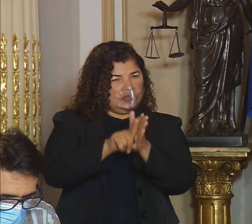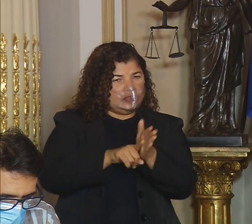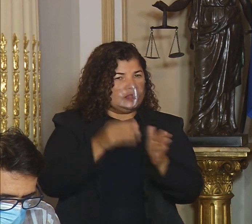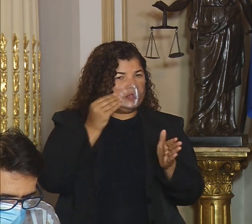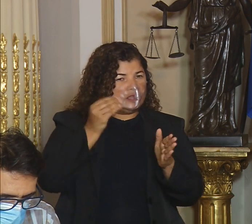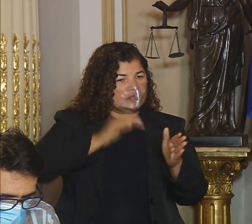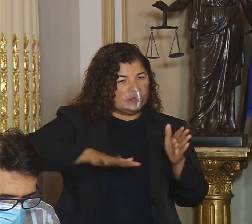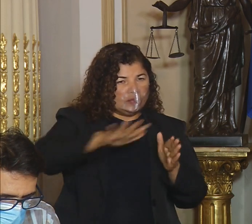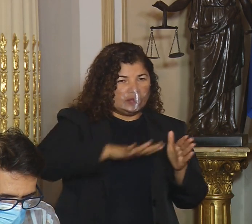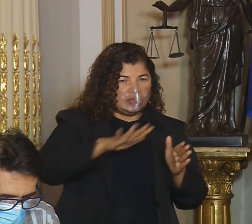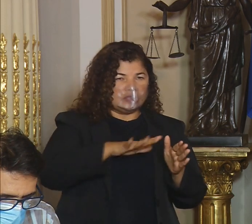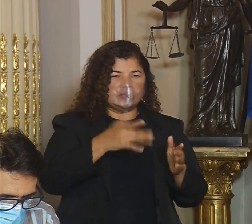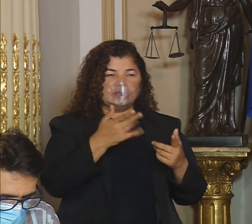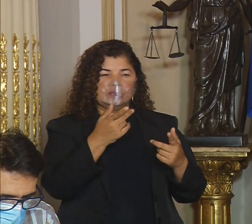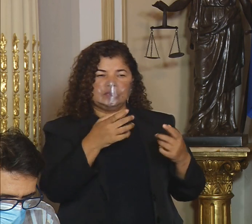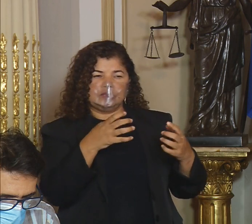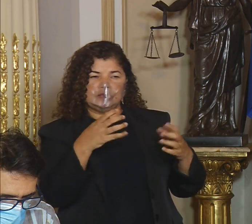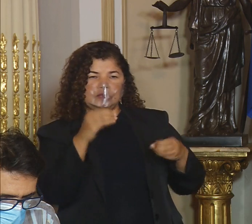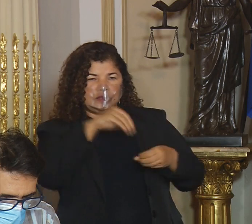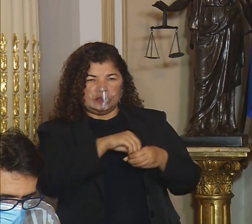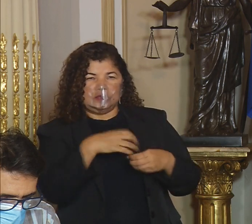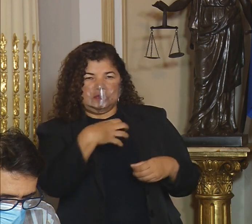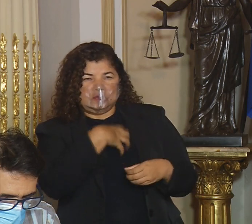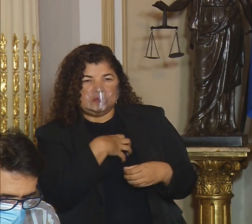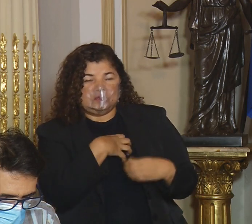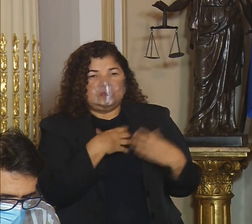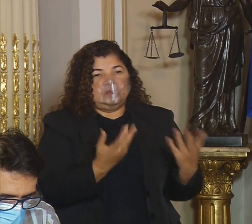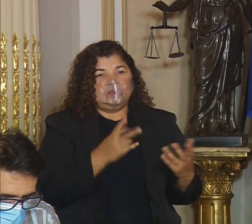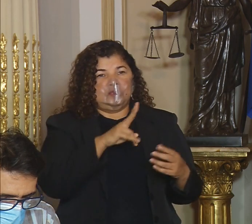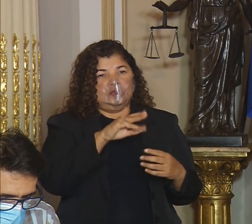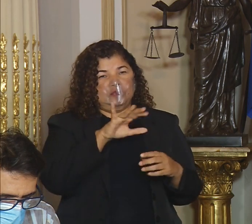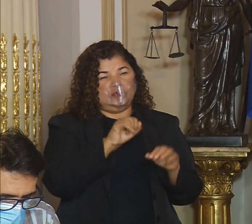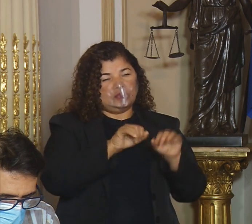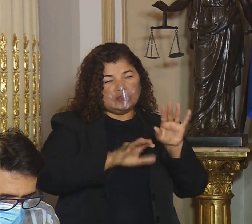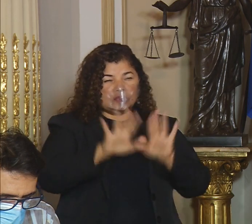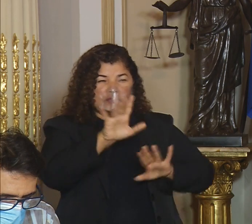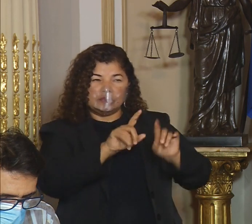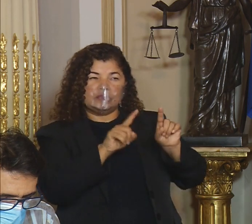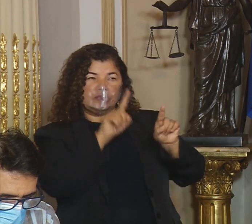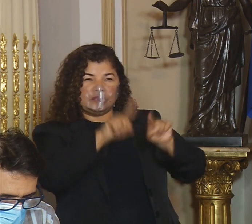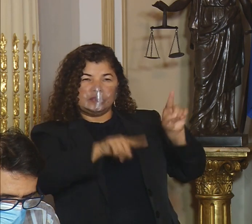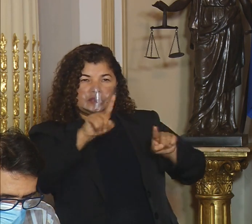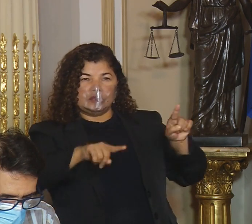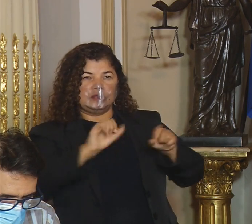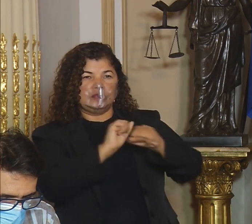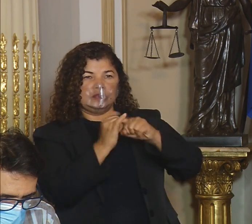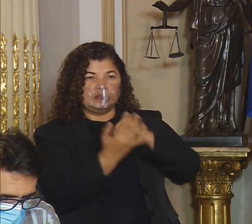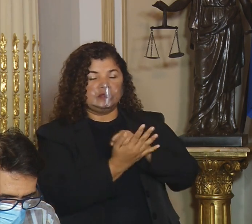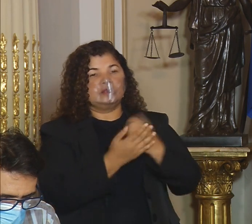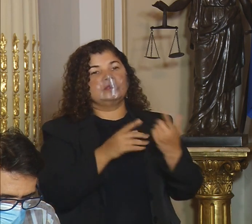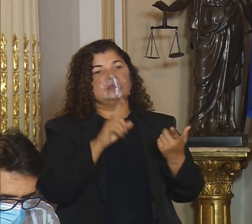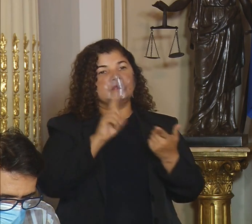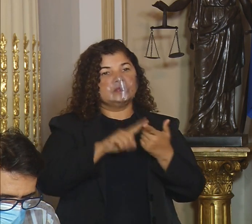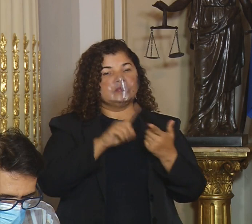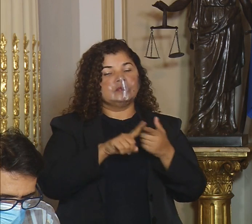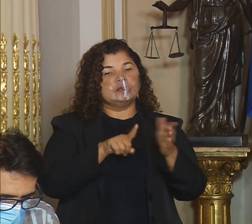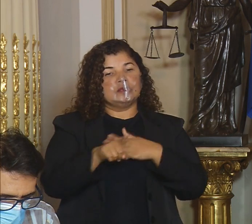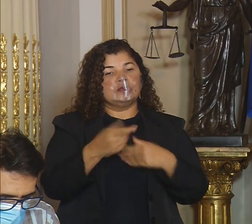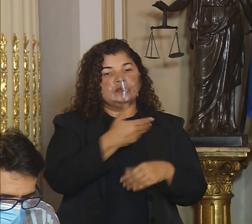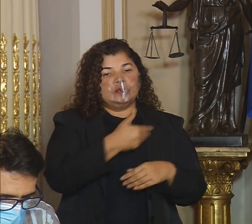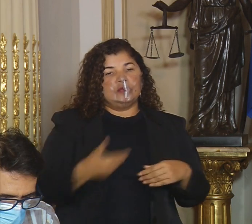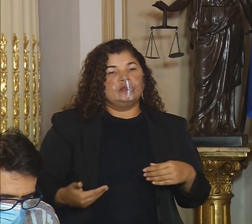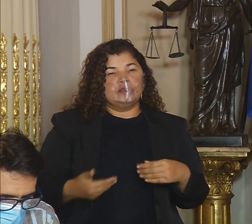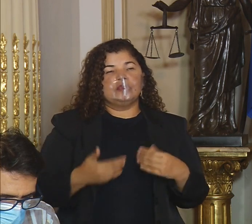incluindo os assintomáticos, para mapear a circulação do vírus? Cíntia Leite, do Jornal do Comércio, também pergunta: o governo trabalha com que prevalência